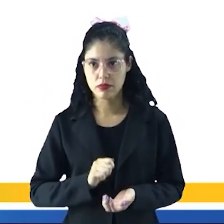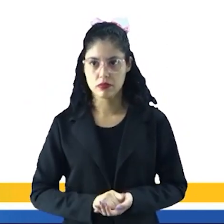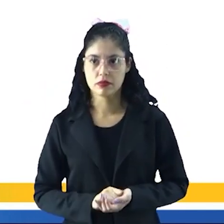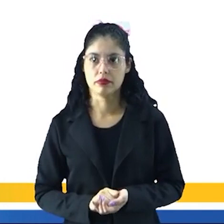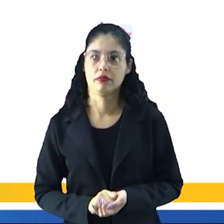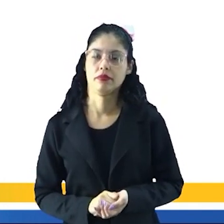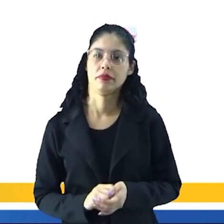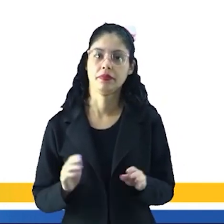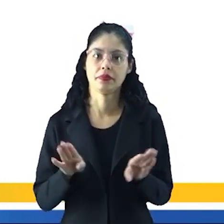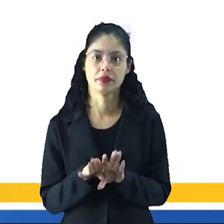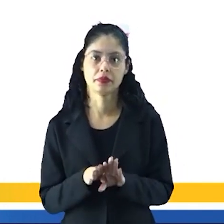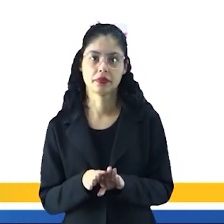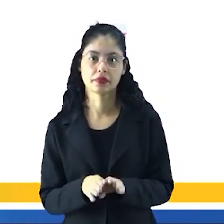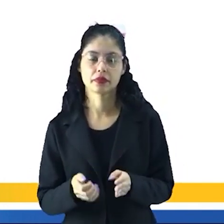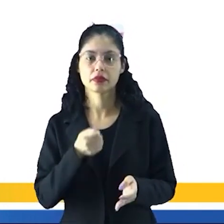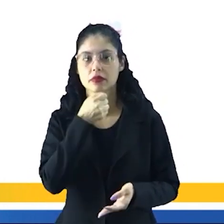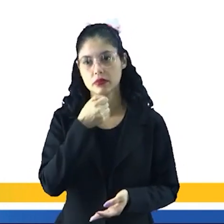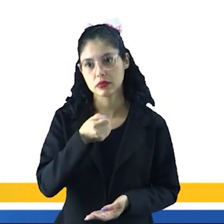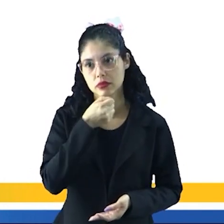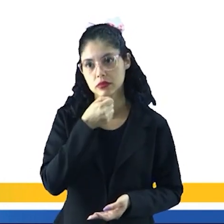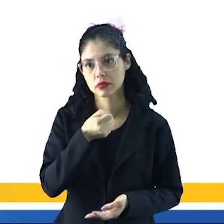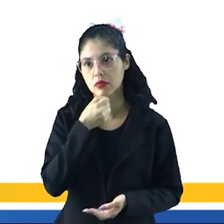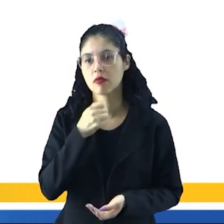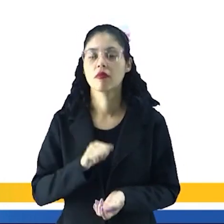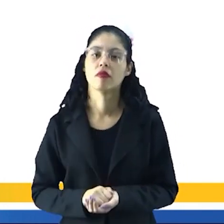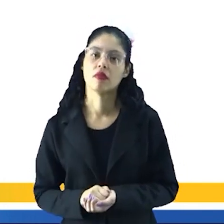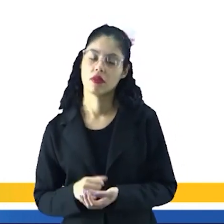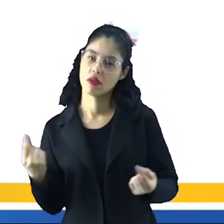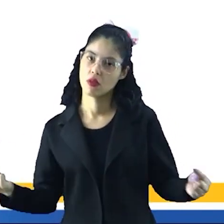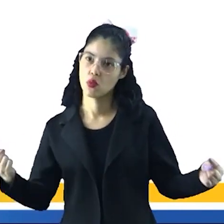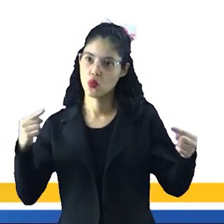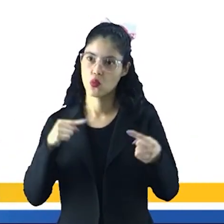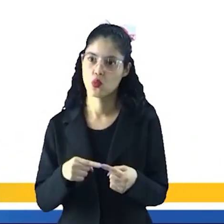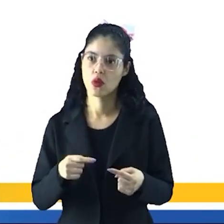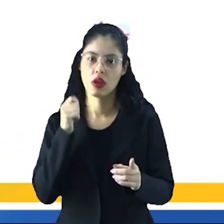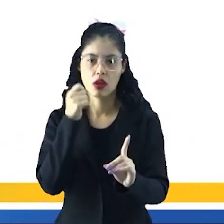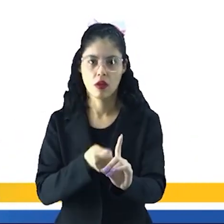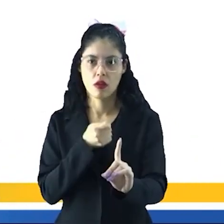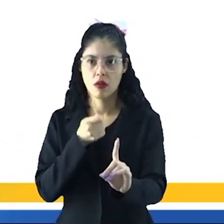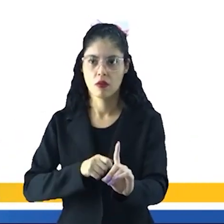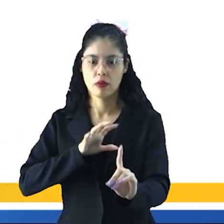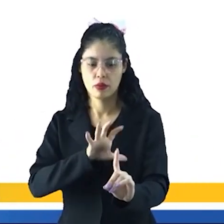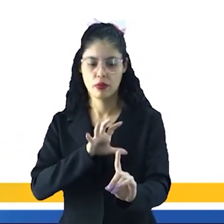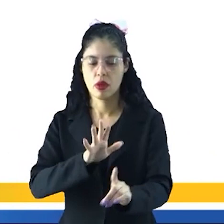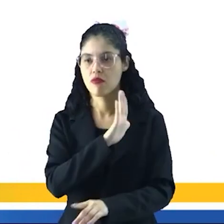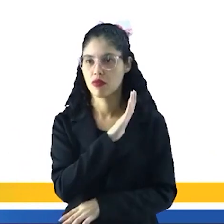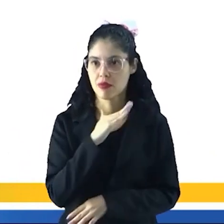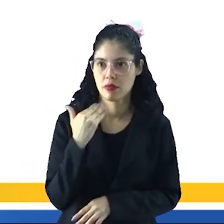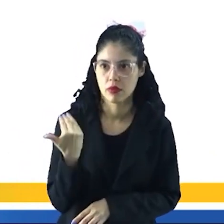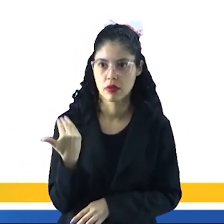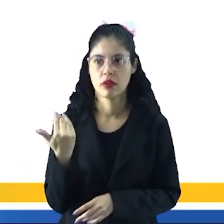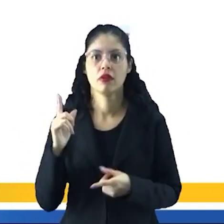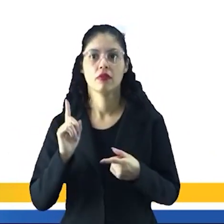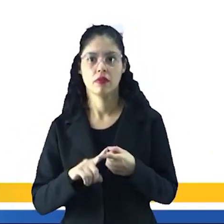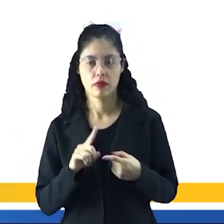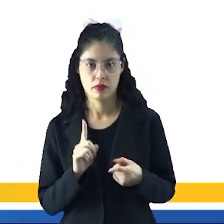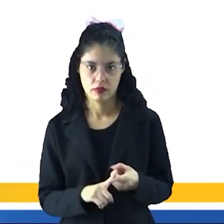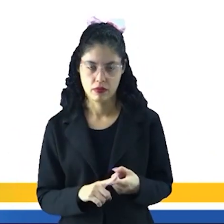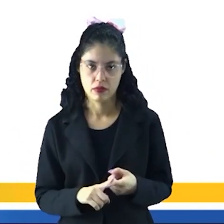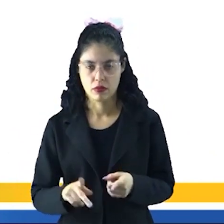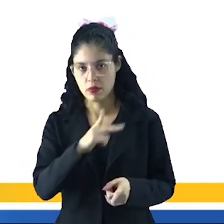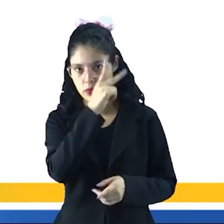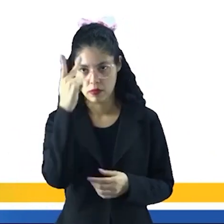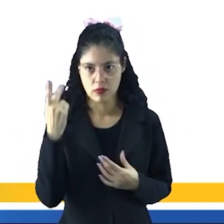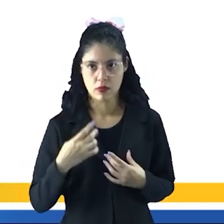era jornalista e ele falava, sim, contra, né, a questão da repressão. E ele foi morto. E